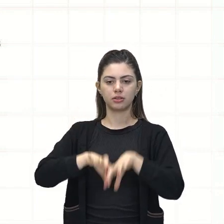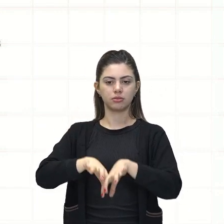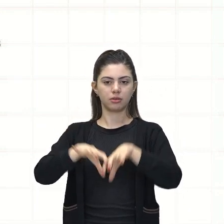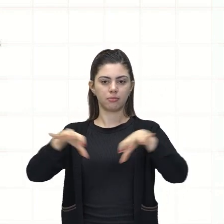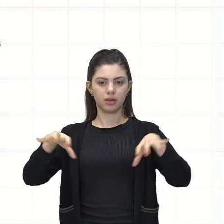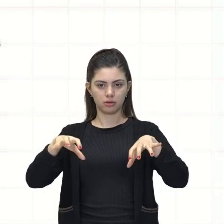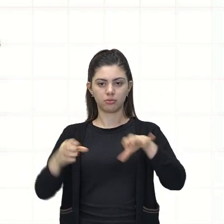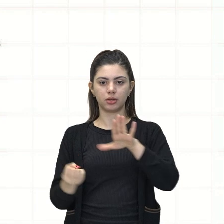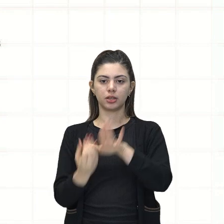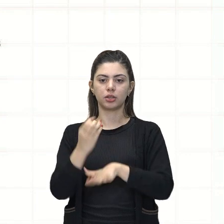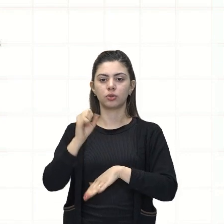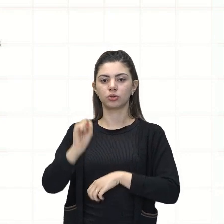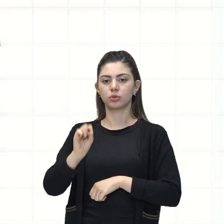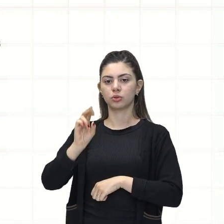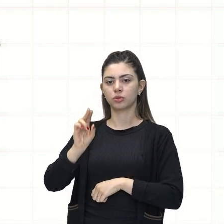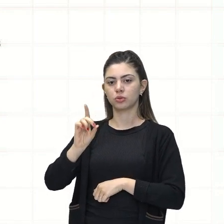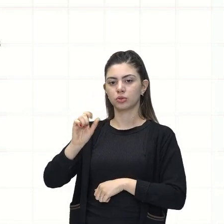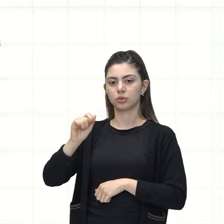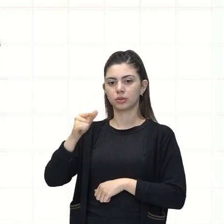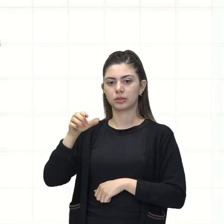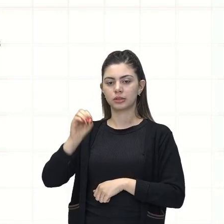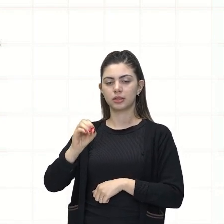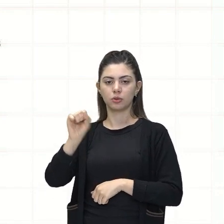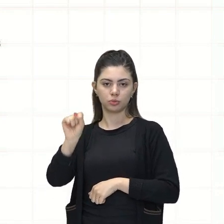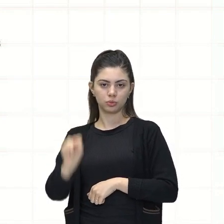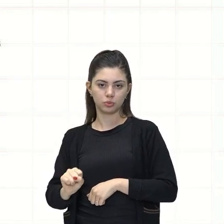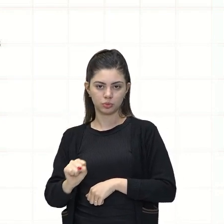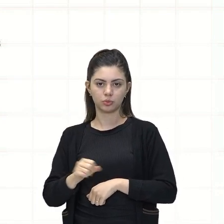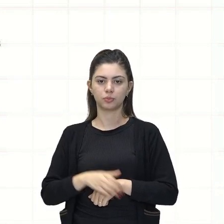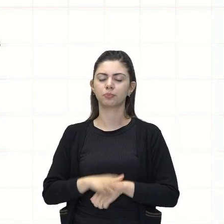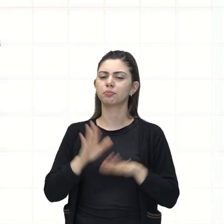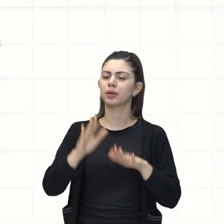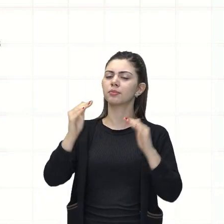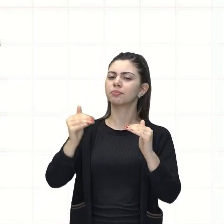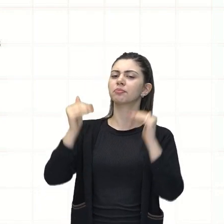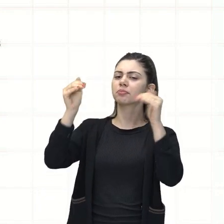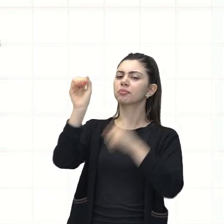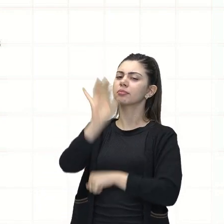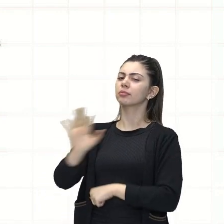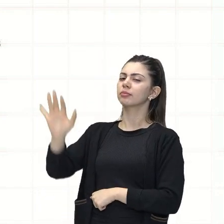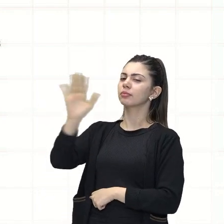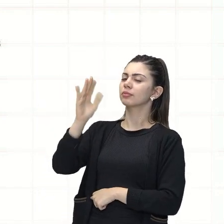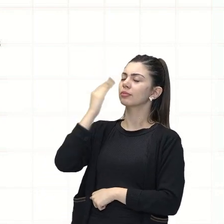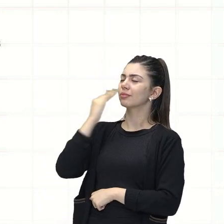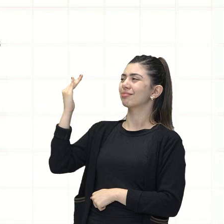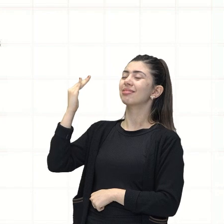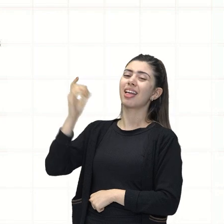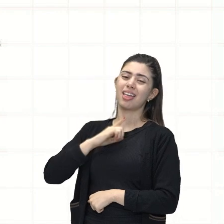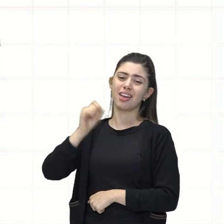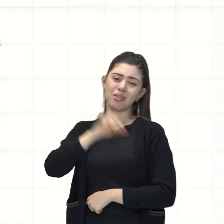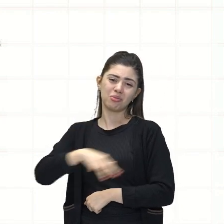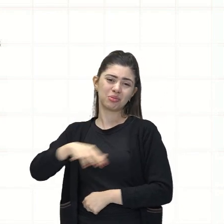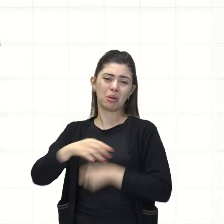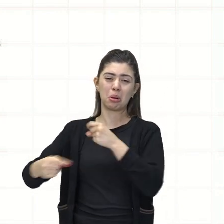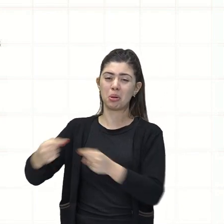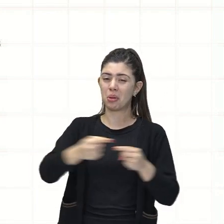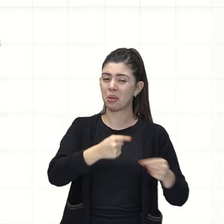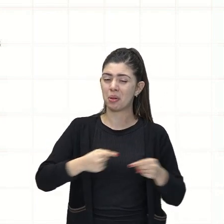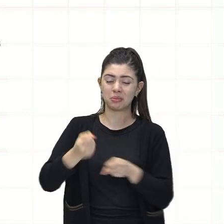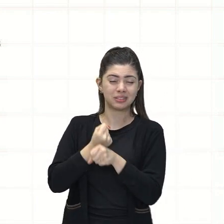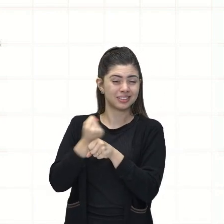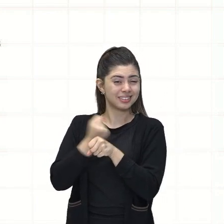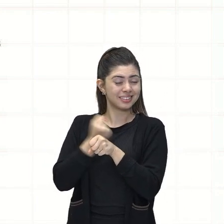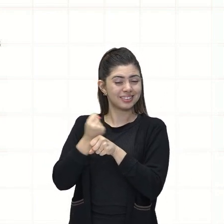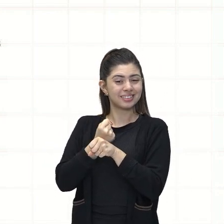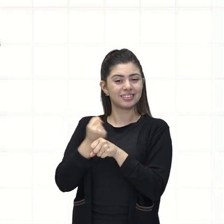entre Sudão e Sudão do Sul. A gente tem uma área de muito conflito aqui algumas décadas atrás, que é a